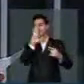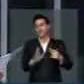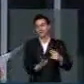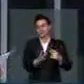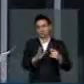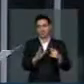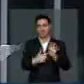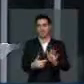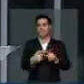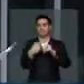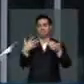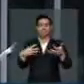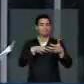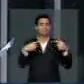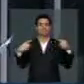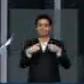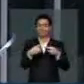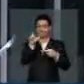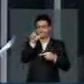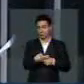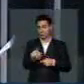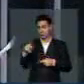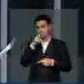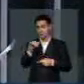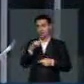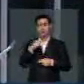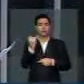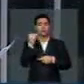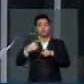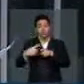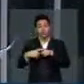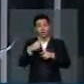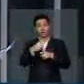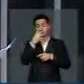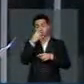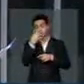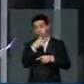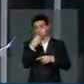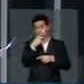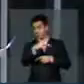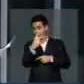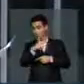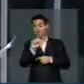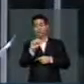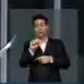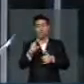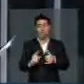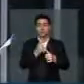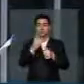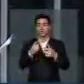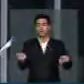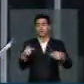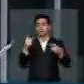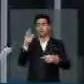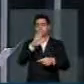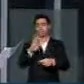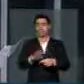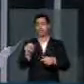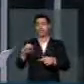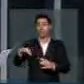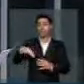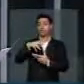brasileiros ele é importante porque sua música foi a primeira canção brasileira que o